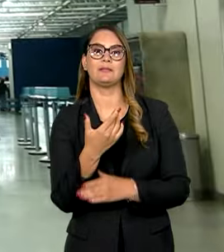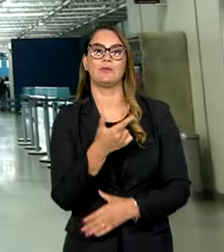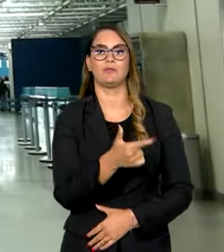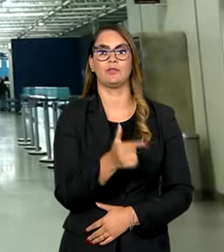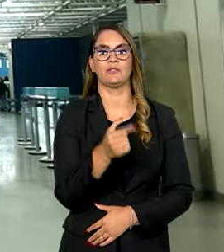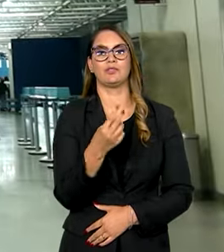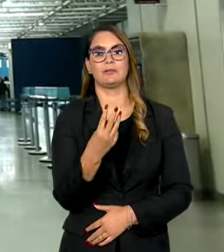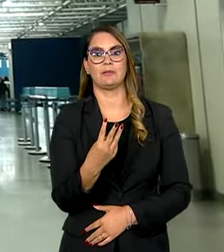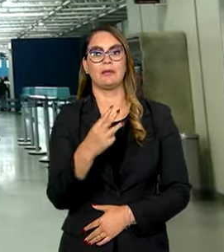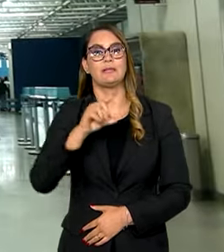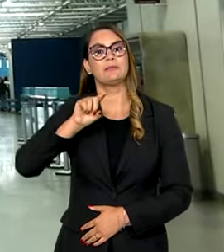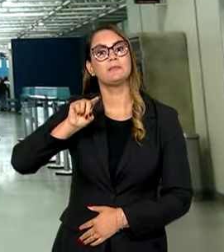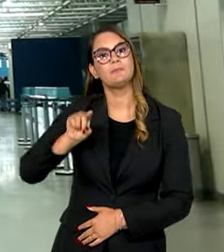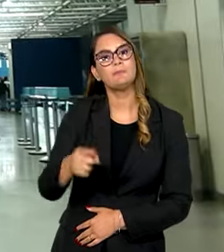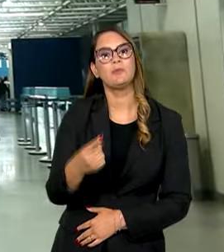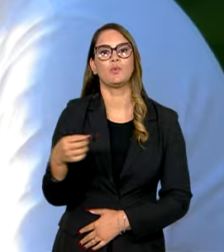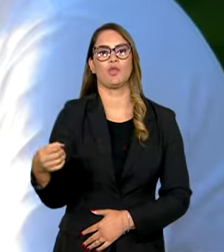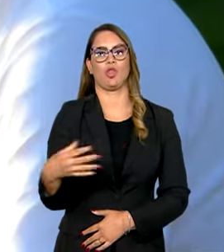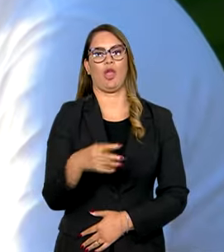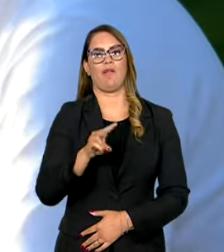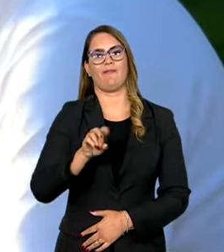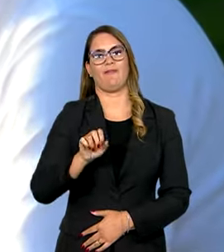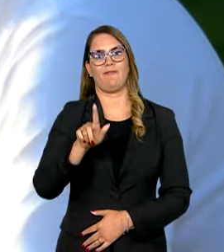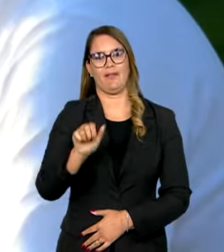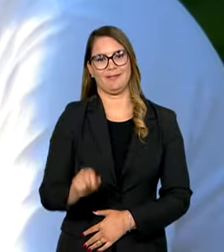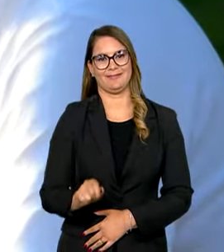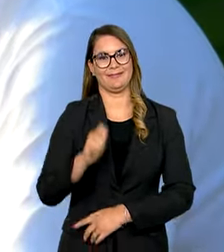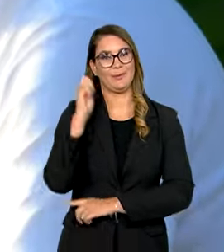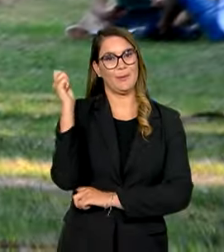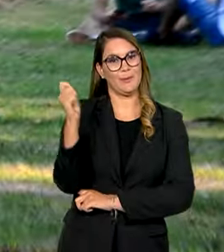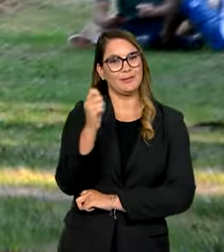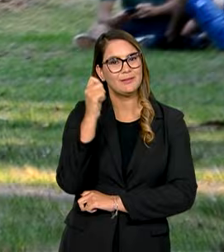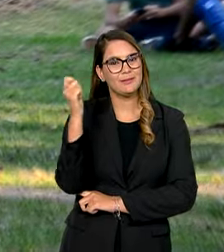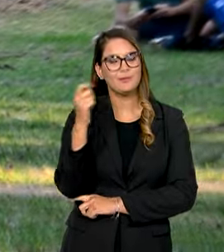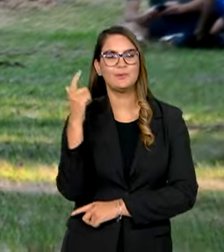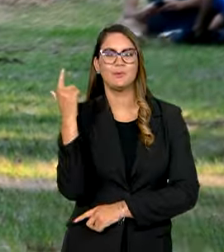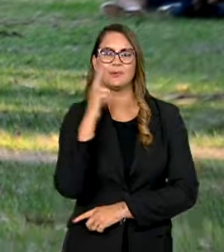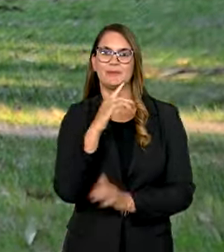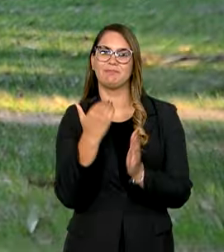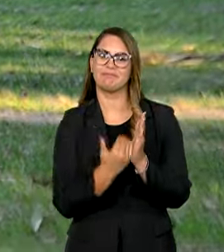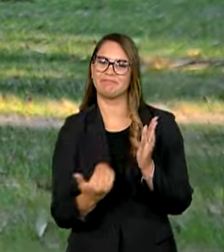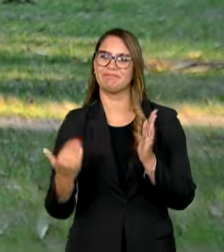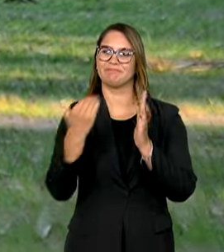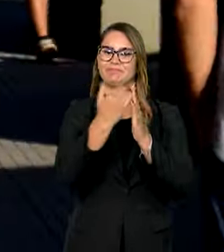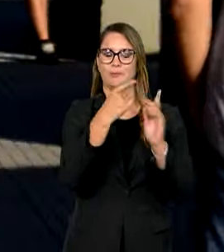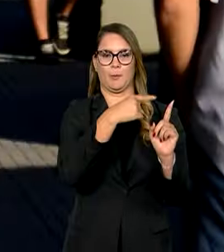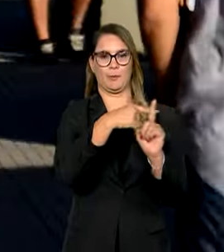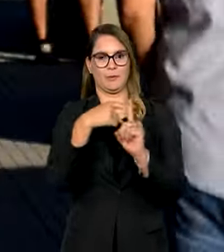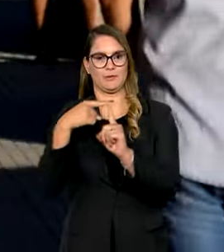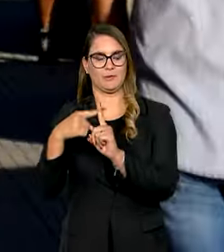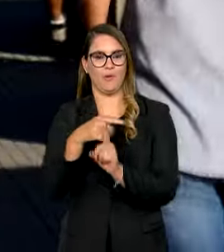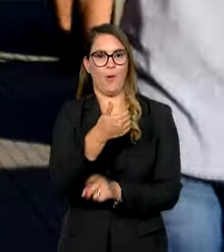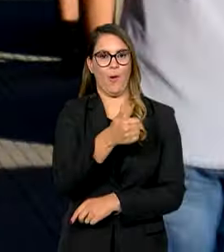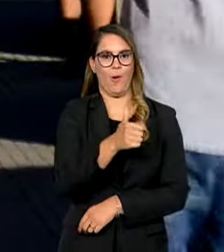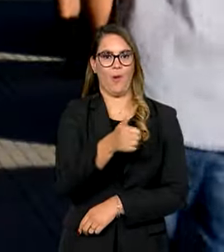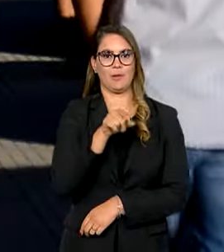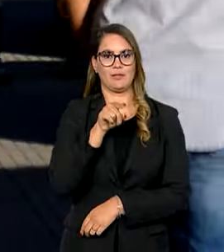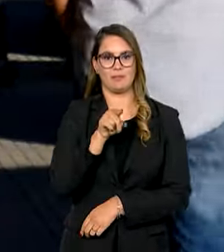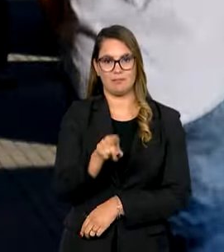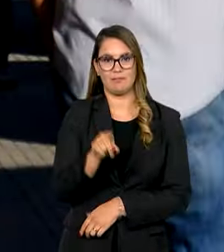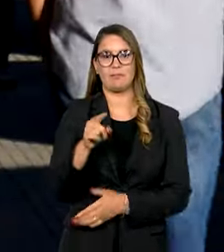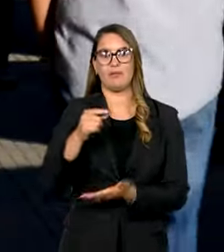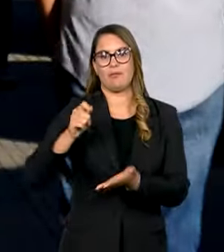23 mil novas vagas. E o Rio Grande do Sul, com saldo positivo de 11 mil